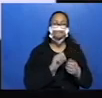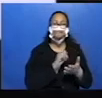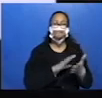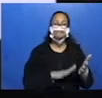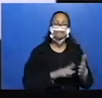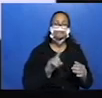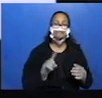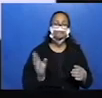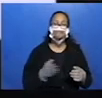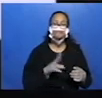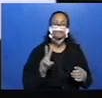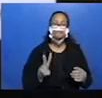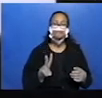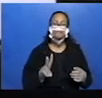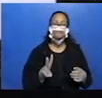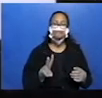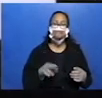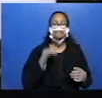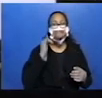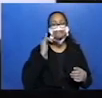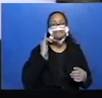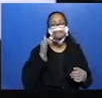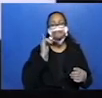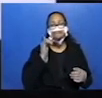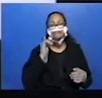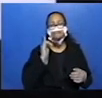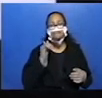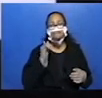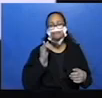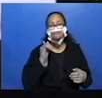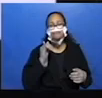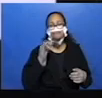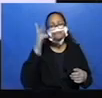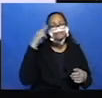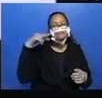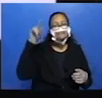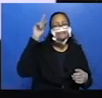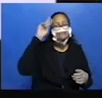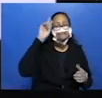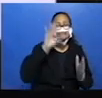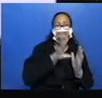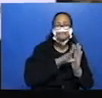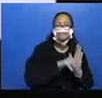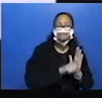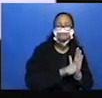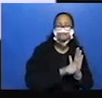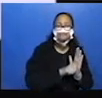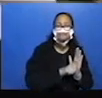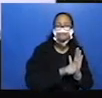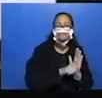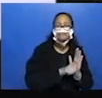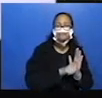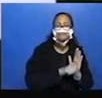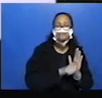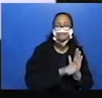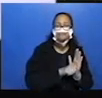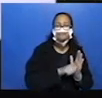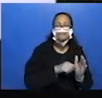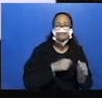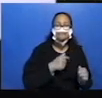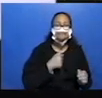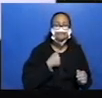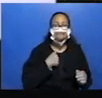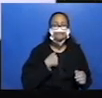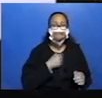Nos contou histórias arrepiantes de assaltantes. Assaltantes. Me fez sentir